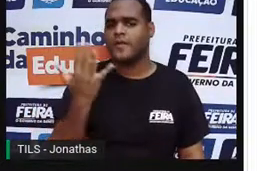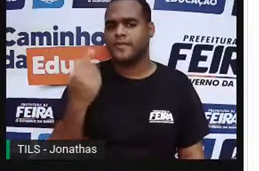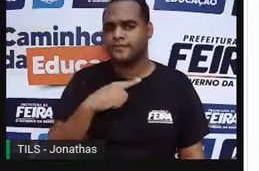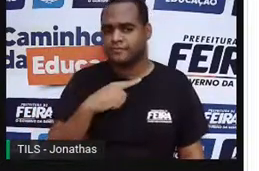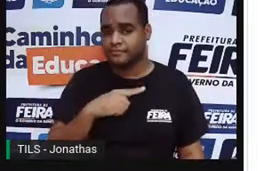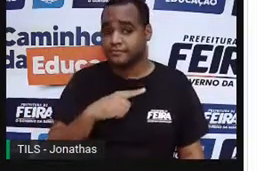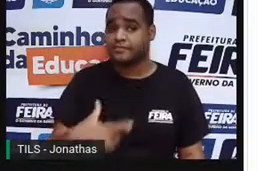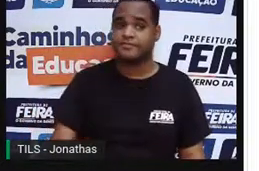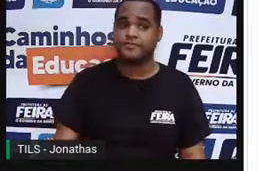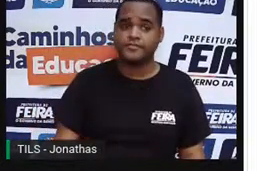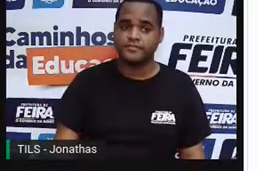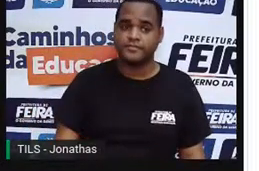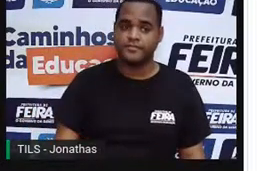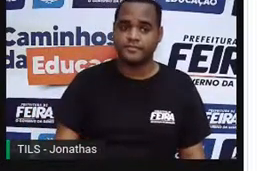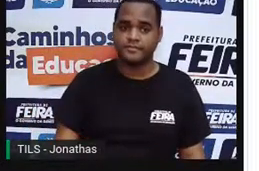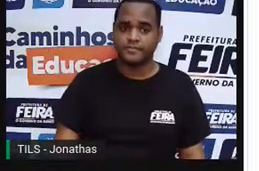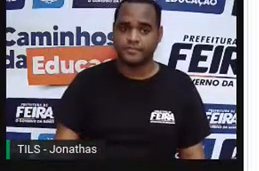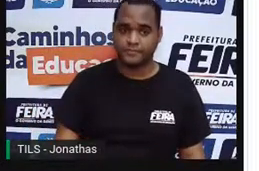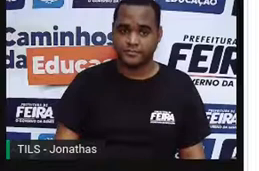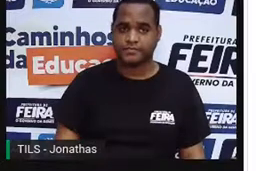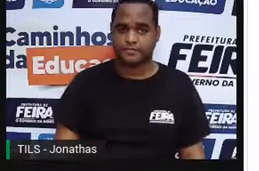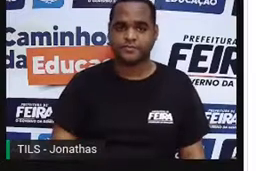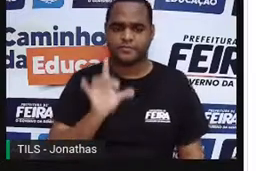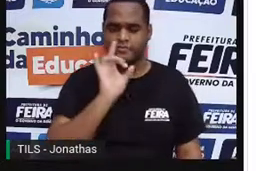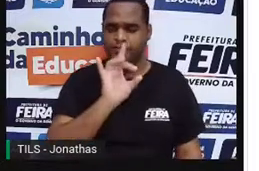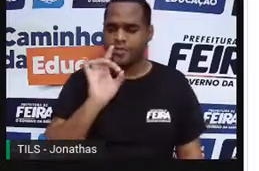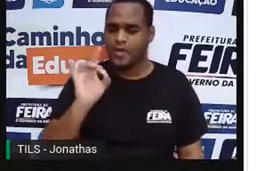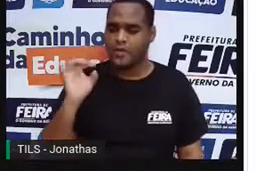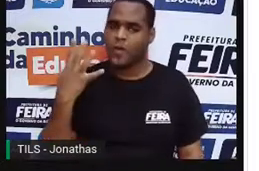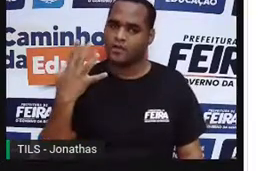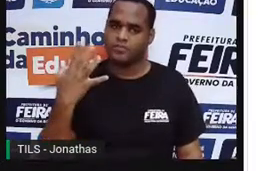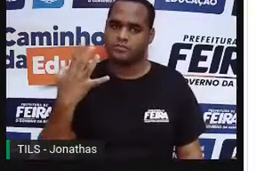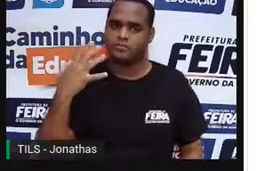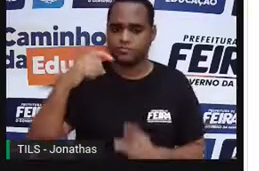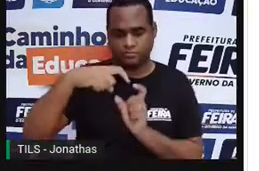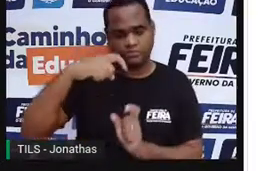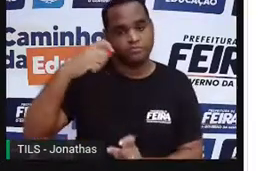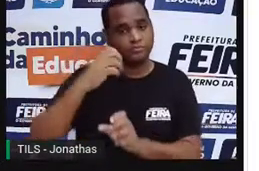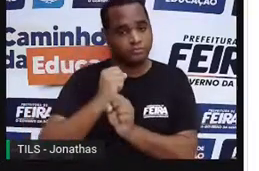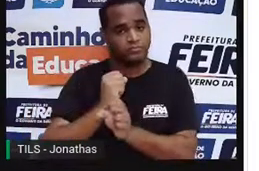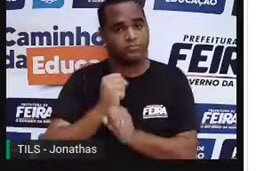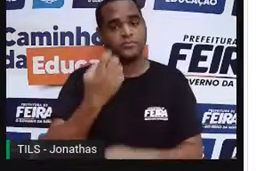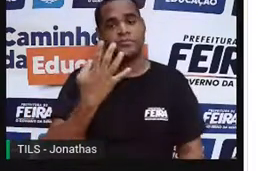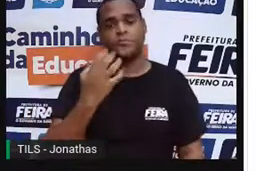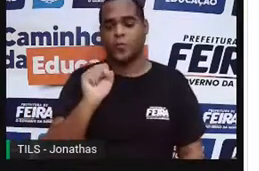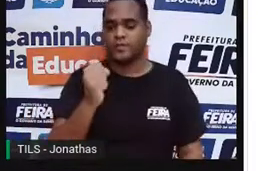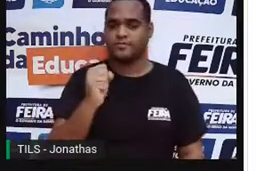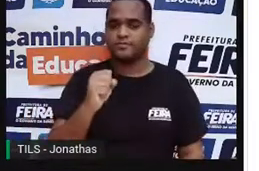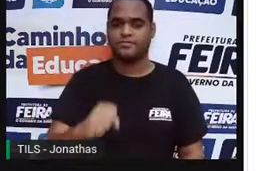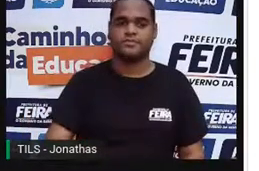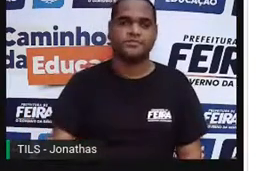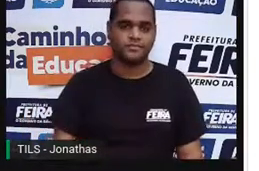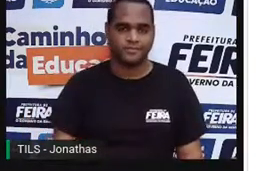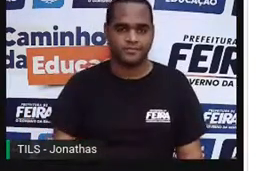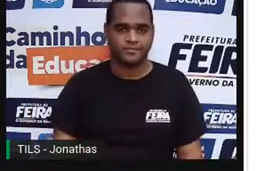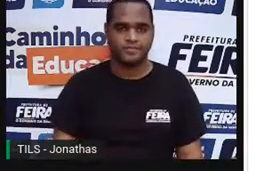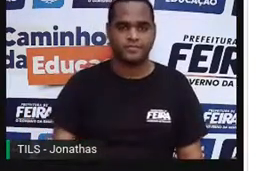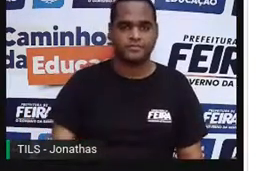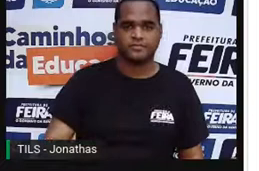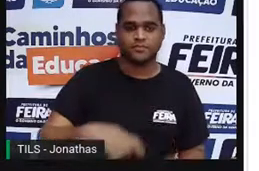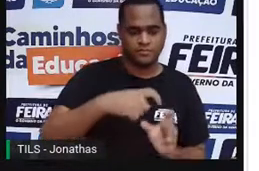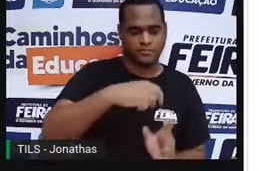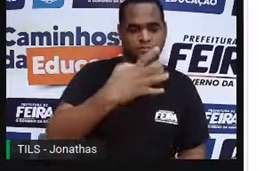delas lembre que cada fileirinha tem quatro placas então a gente já tem um total de oito né duas